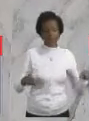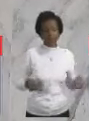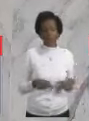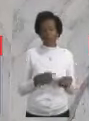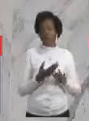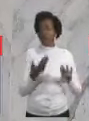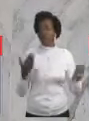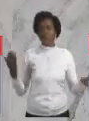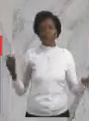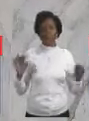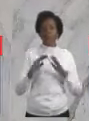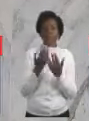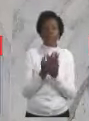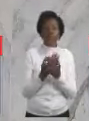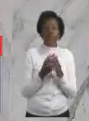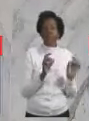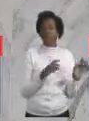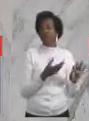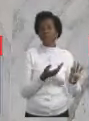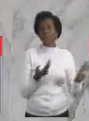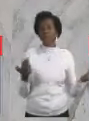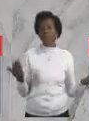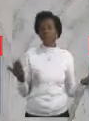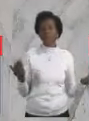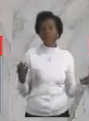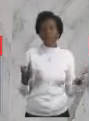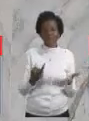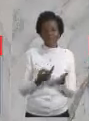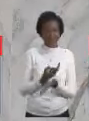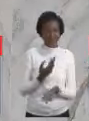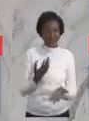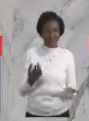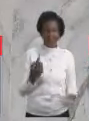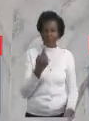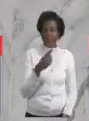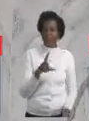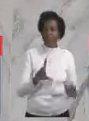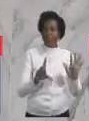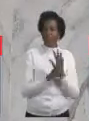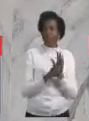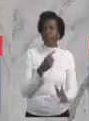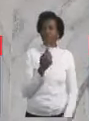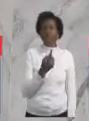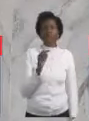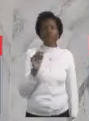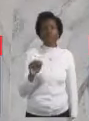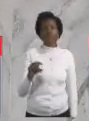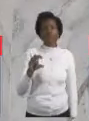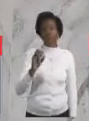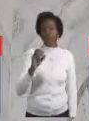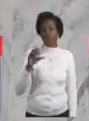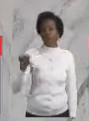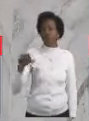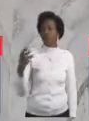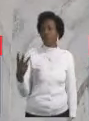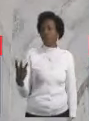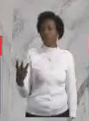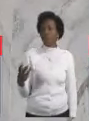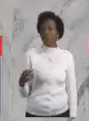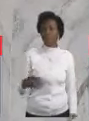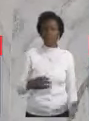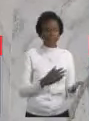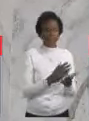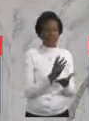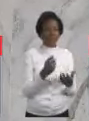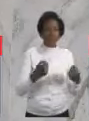das suas escolas é um absurdo a existência dessa lei 1093 do jeito que ela foi aprovada ela tem que ser